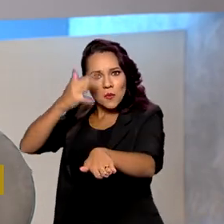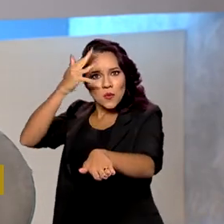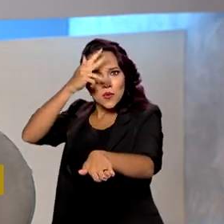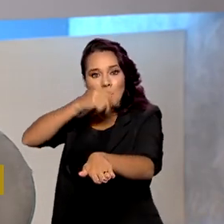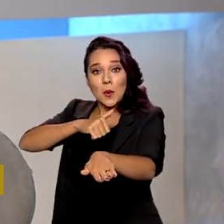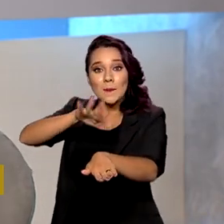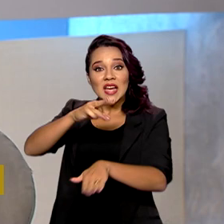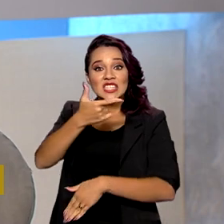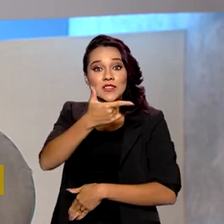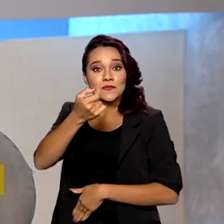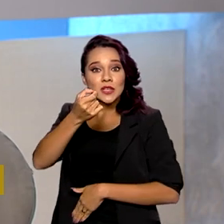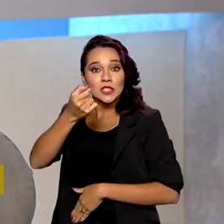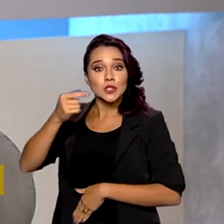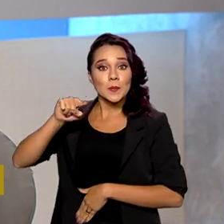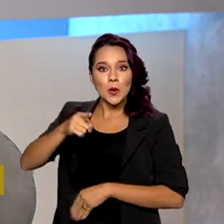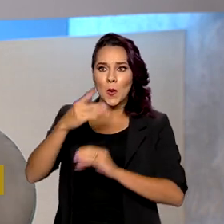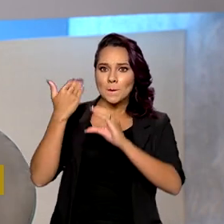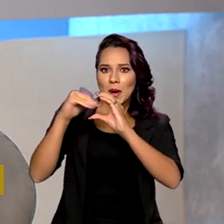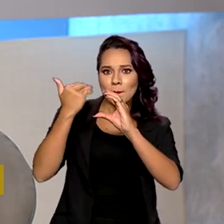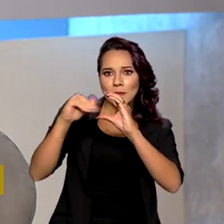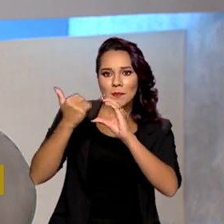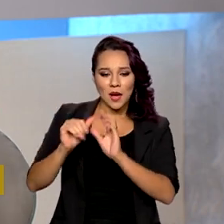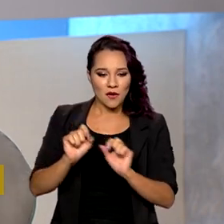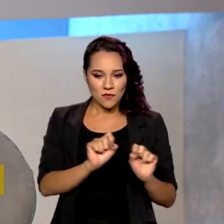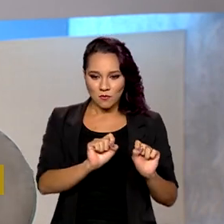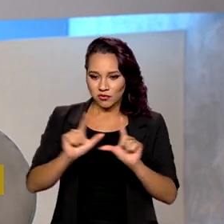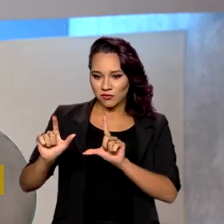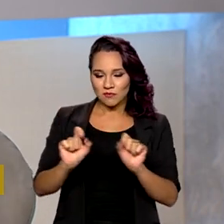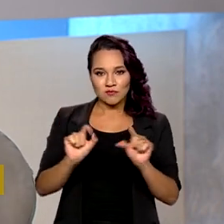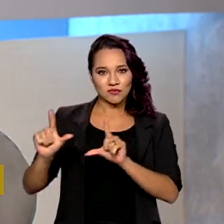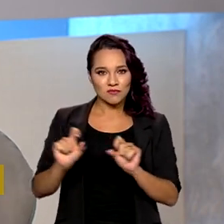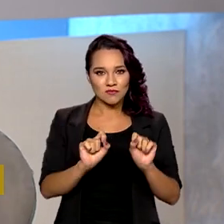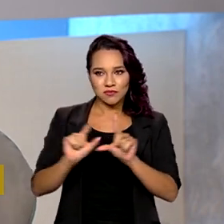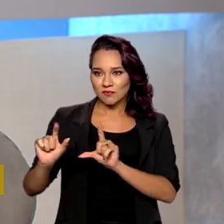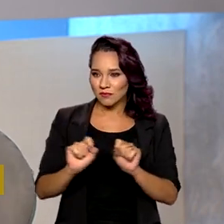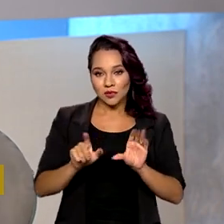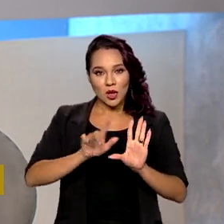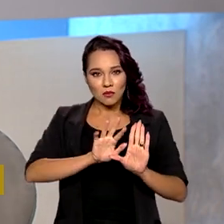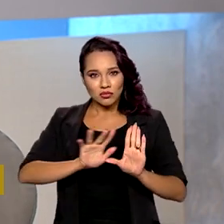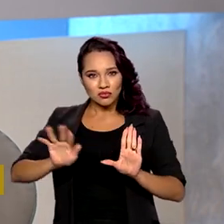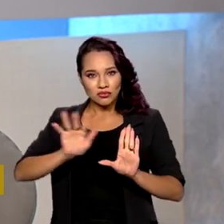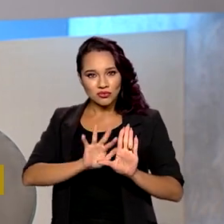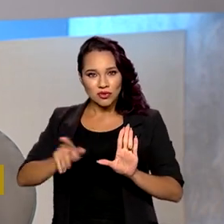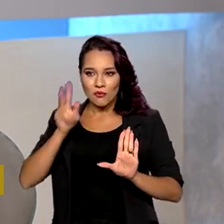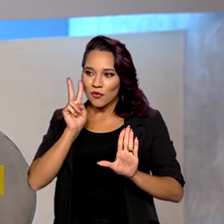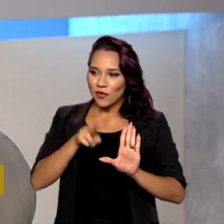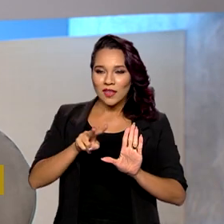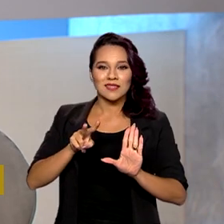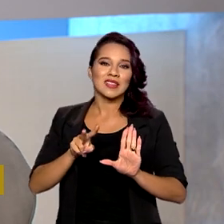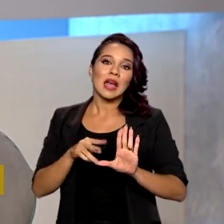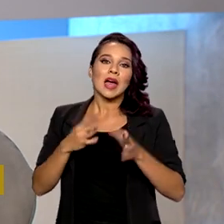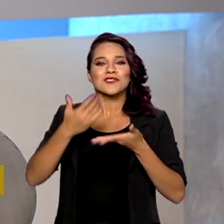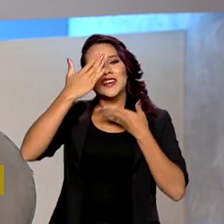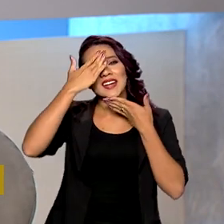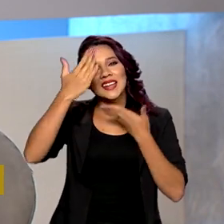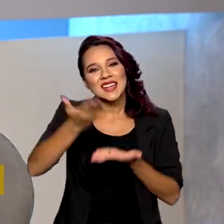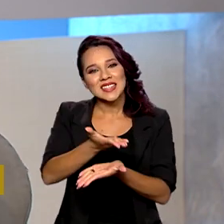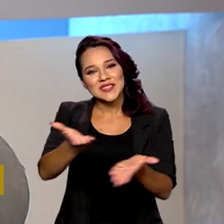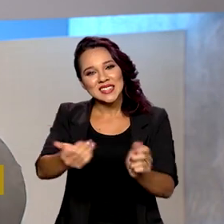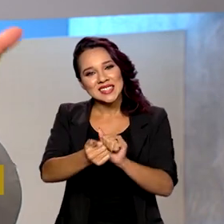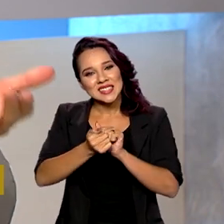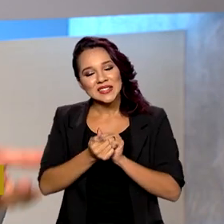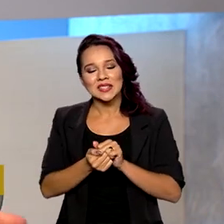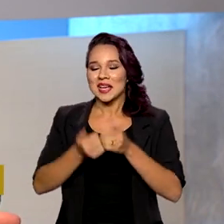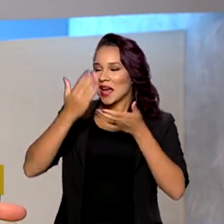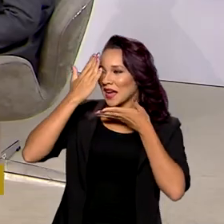20 mil mensagens a gente recebeu. Elas foram passando aí ao longo do desfile, embaixo aí da sua tela. A gente agradece a sua participação.